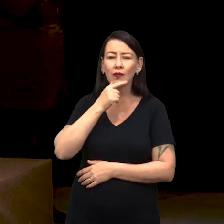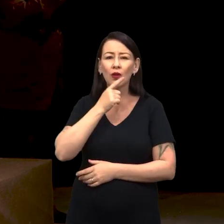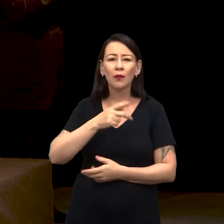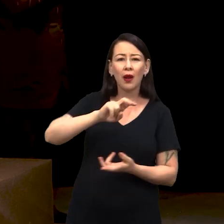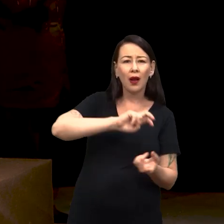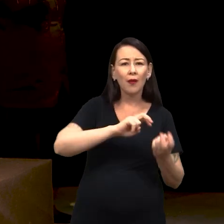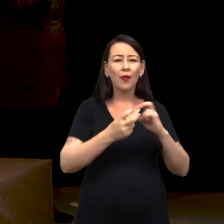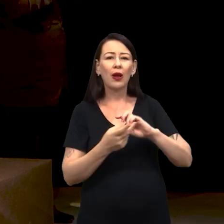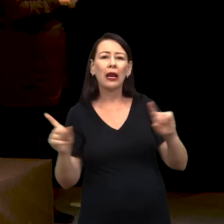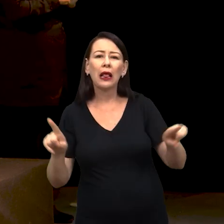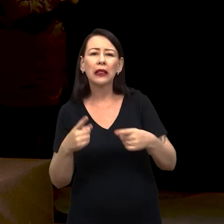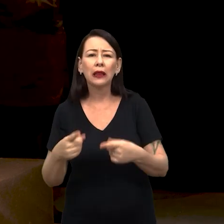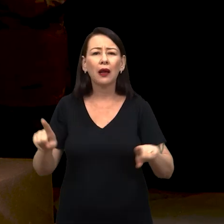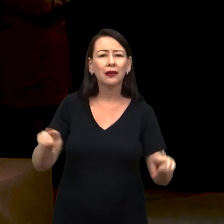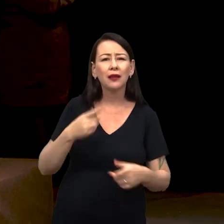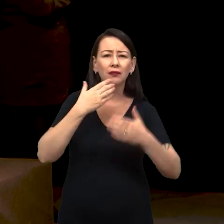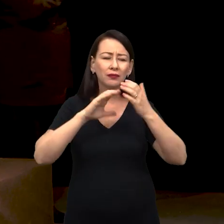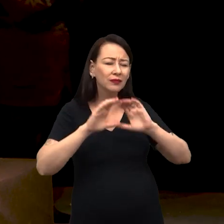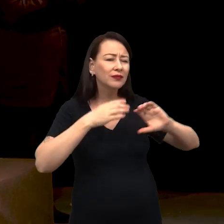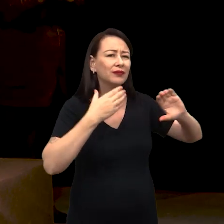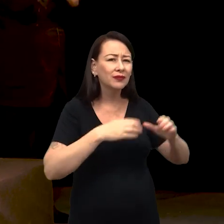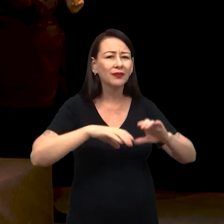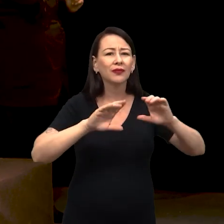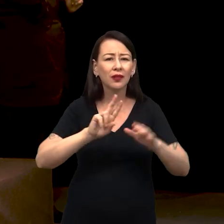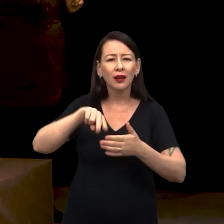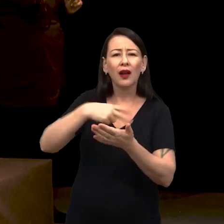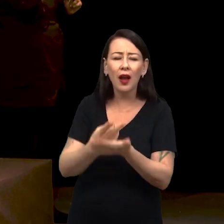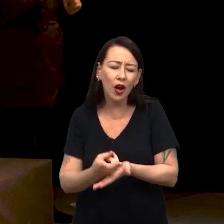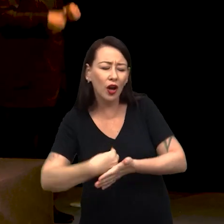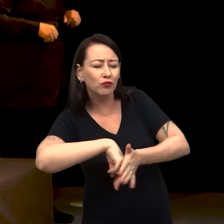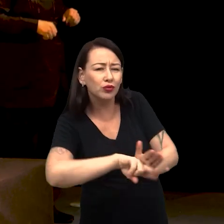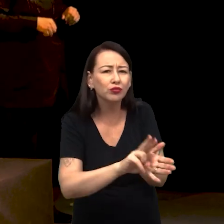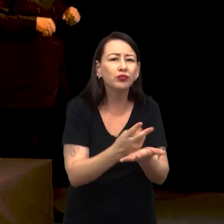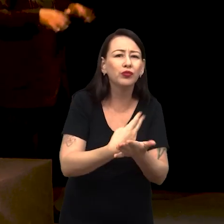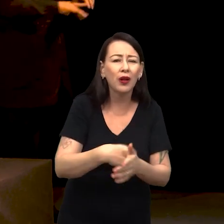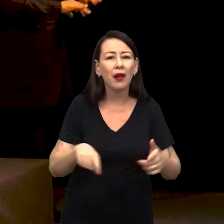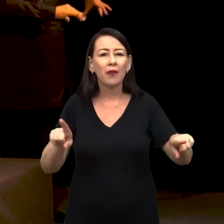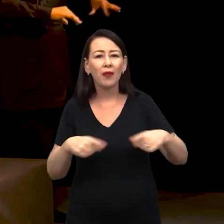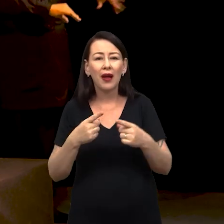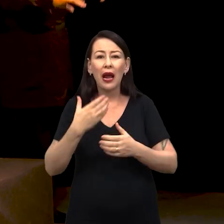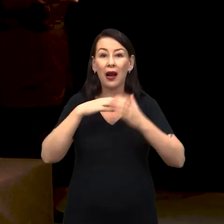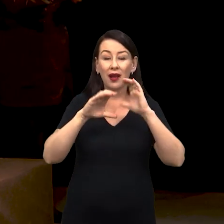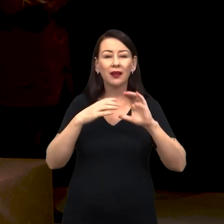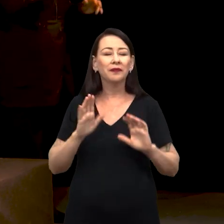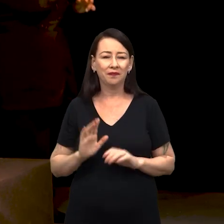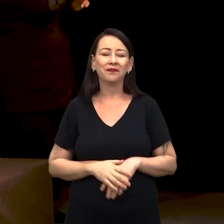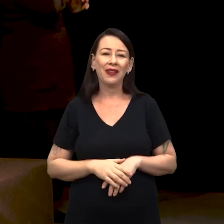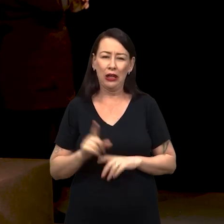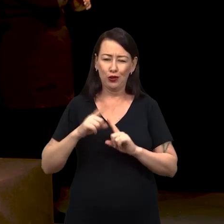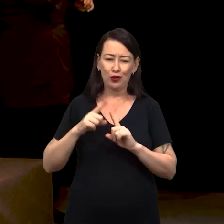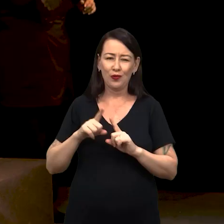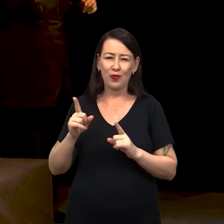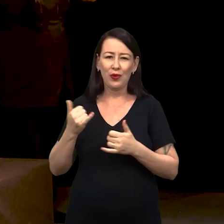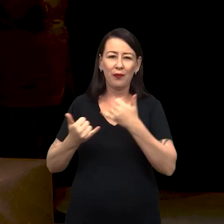de capoeira e cantando uma cantiga de capoeira. Apanha a laranja no chão, tico-tico, se meu amor for embora eu não